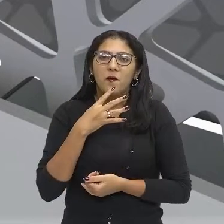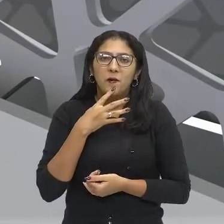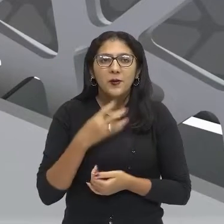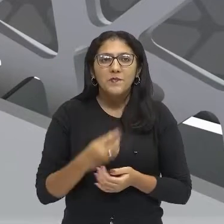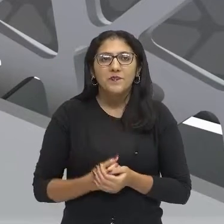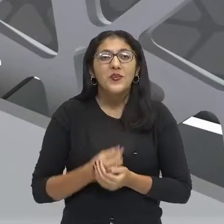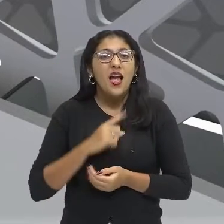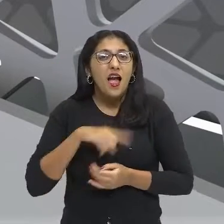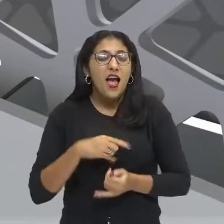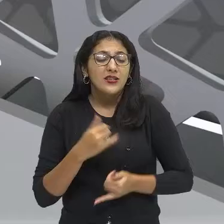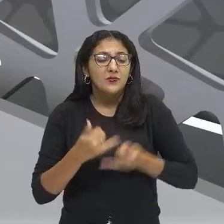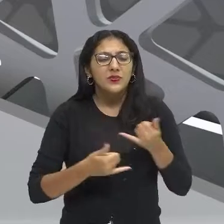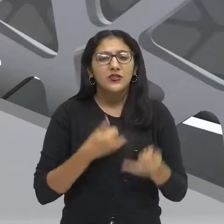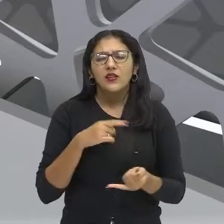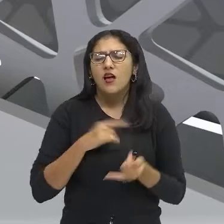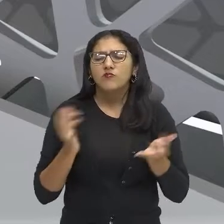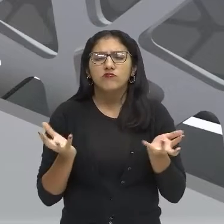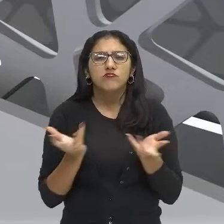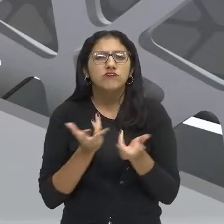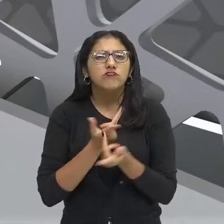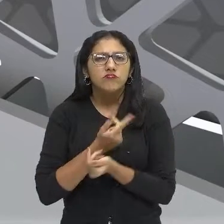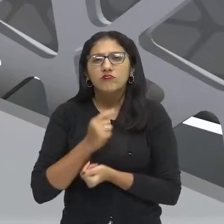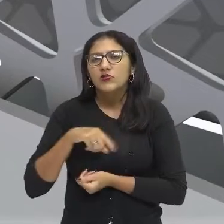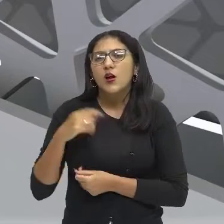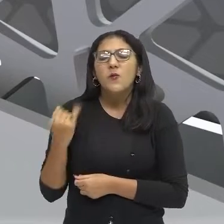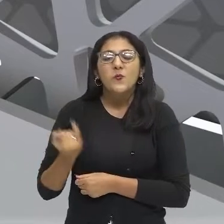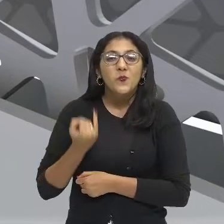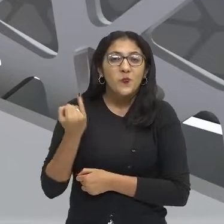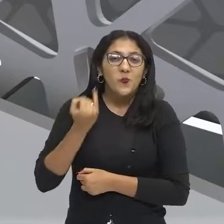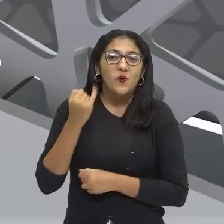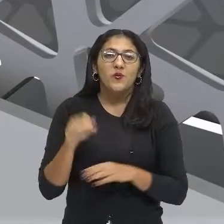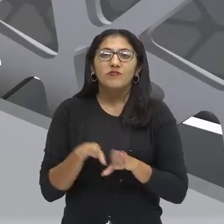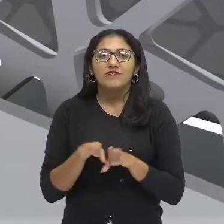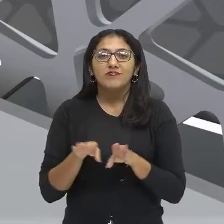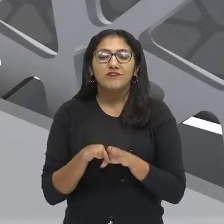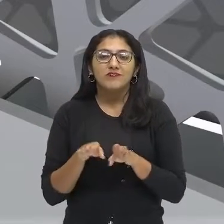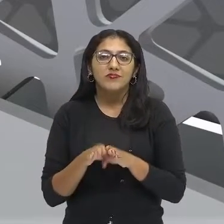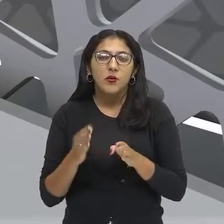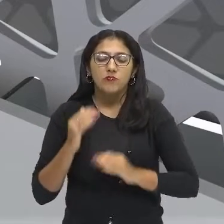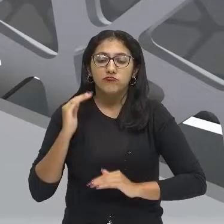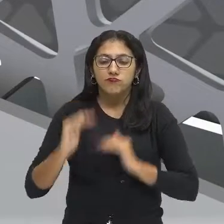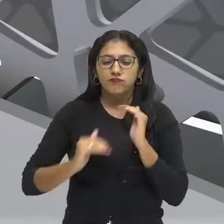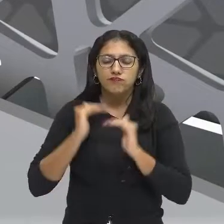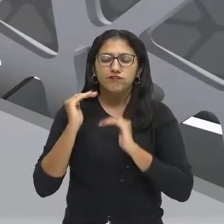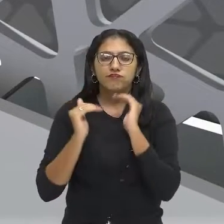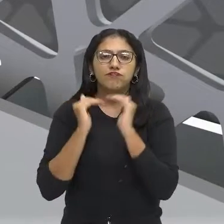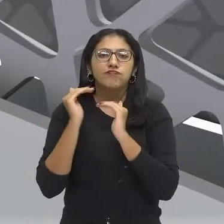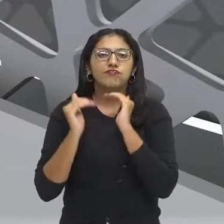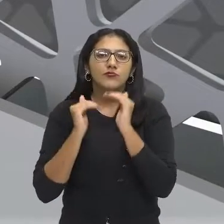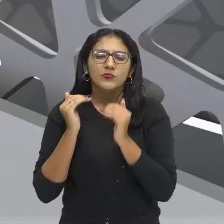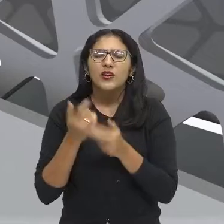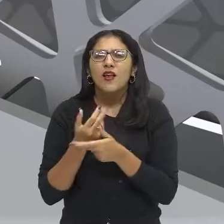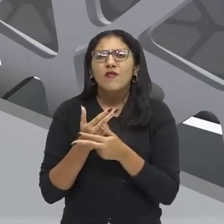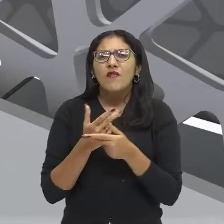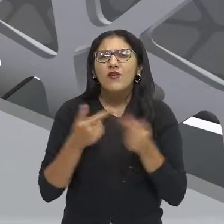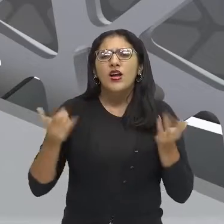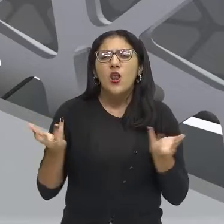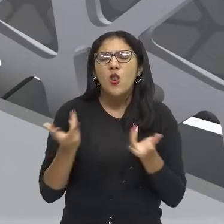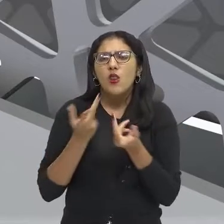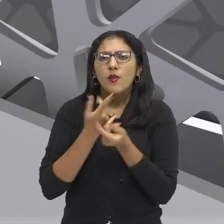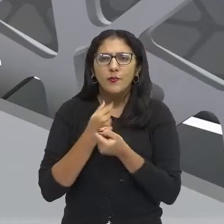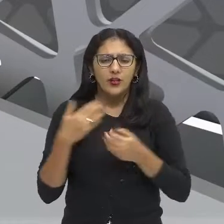essas atividades são riquíssimas, elas são muito importantes para desenvolvimento de várias